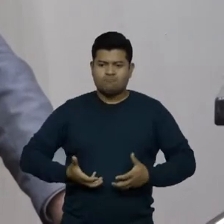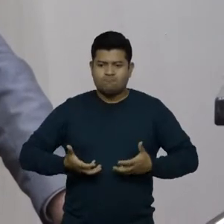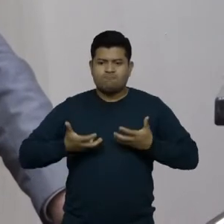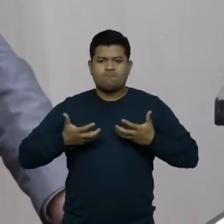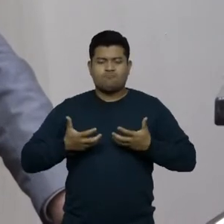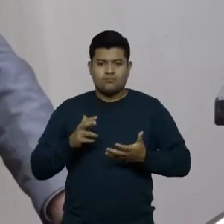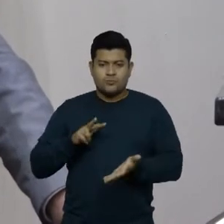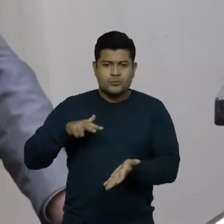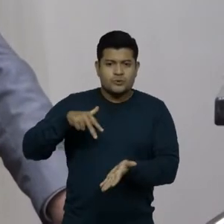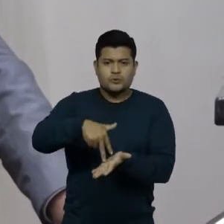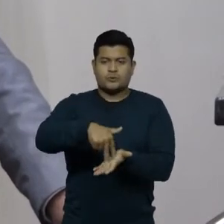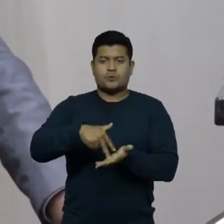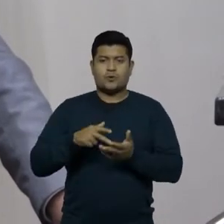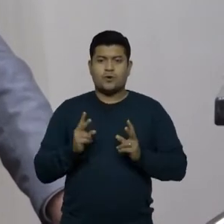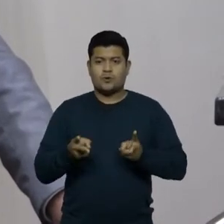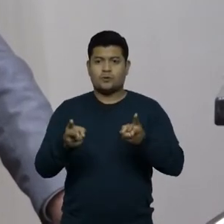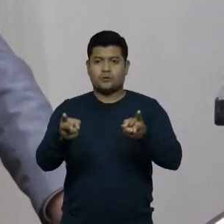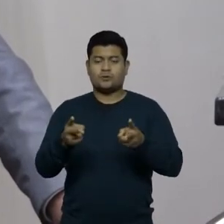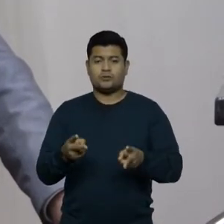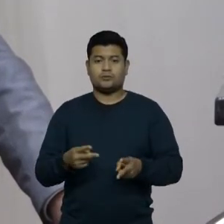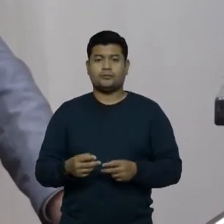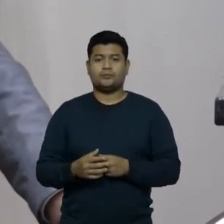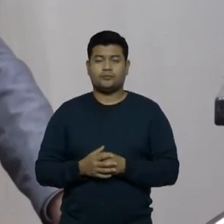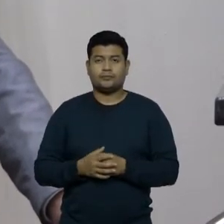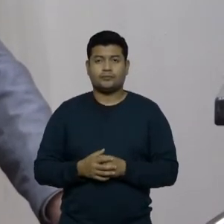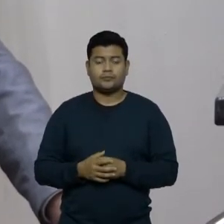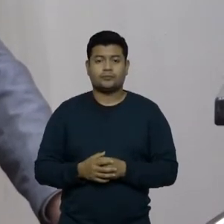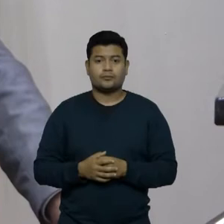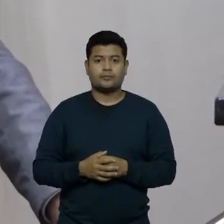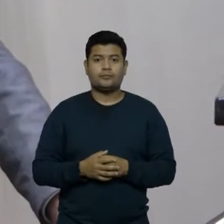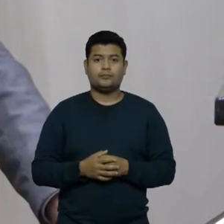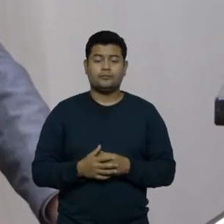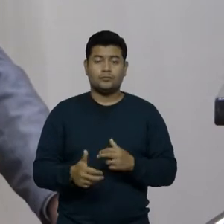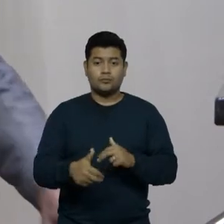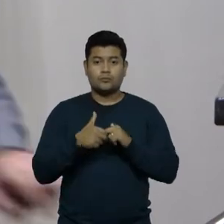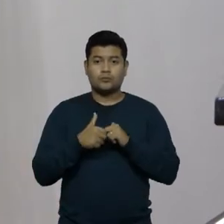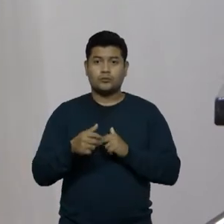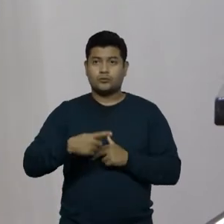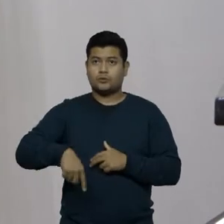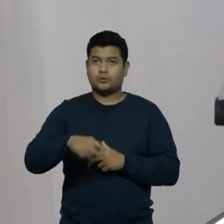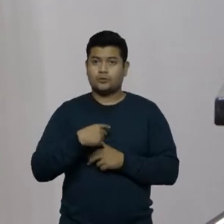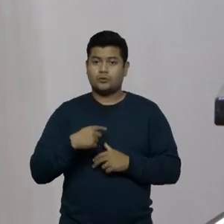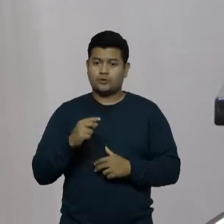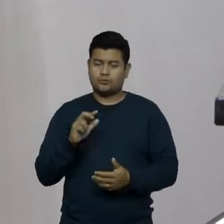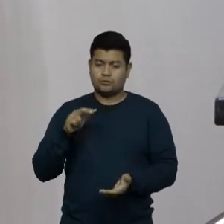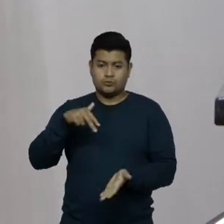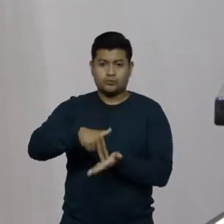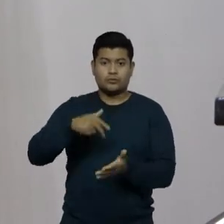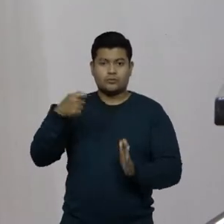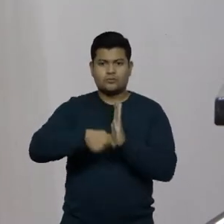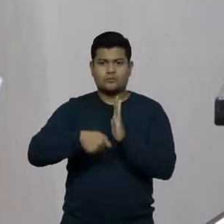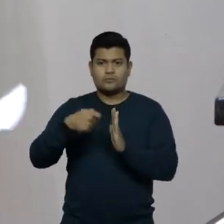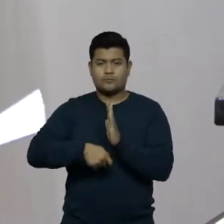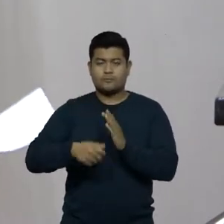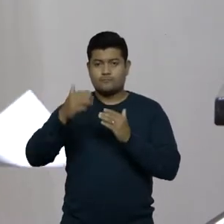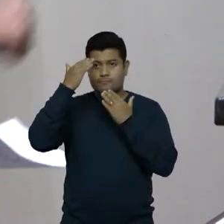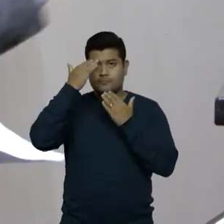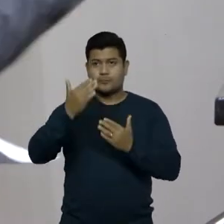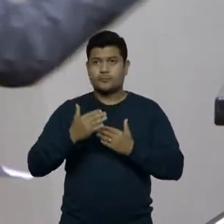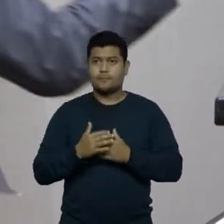gosta de gente e é por essa gente que nós estamos aqui muito obrigado tá